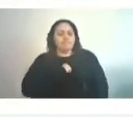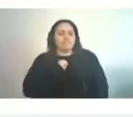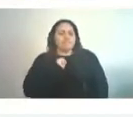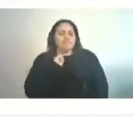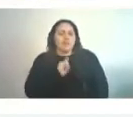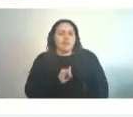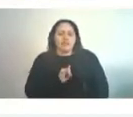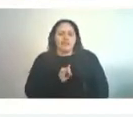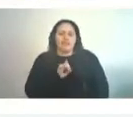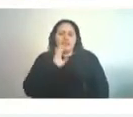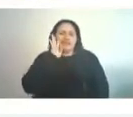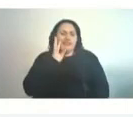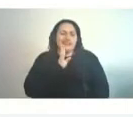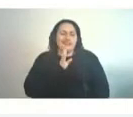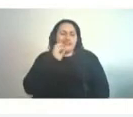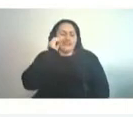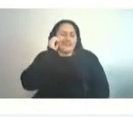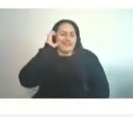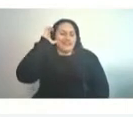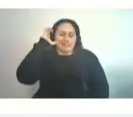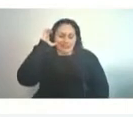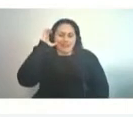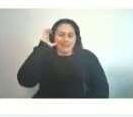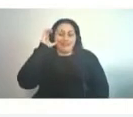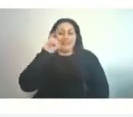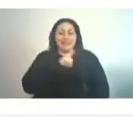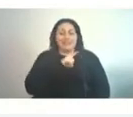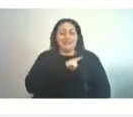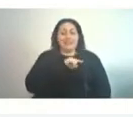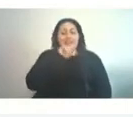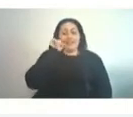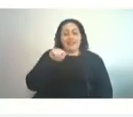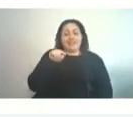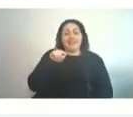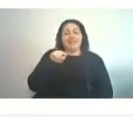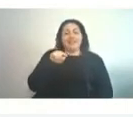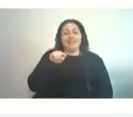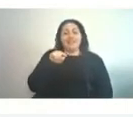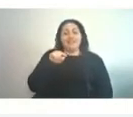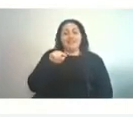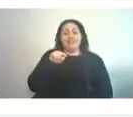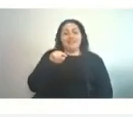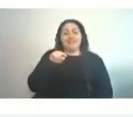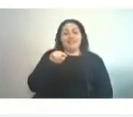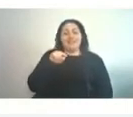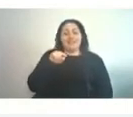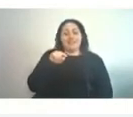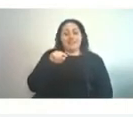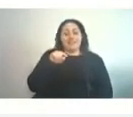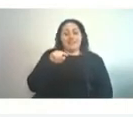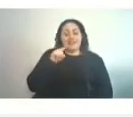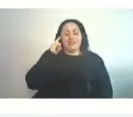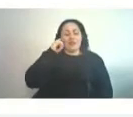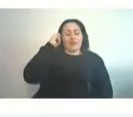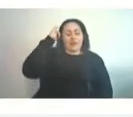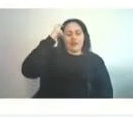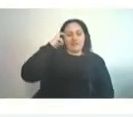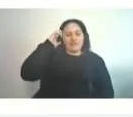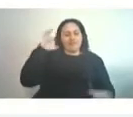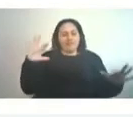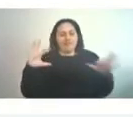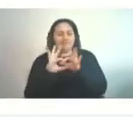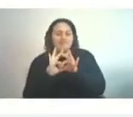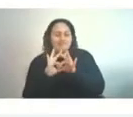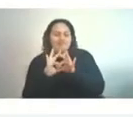com o afetivo. Esse é um aspecto muito interessante, né? Quando a gente faz pesquisa com os estudantes sobre os professores que